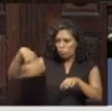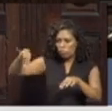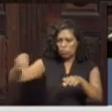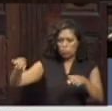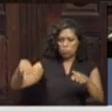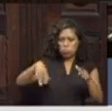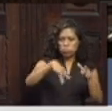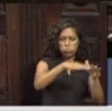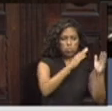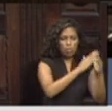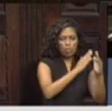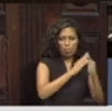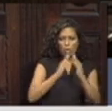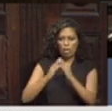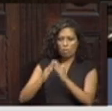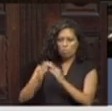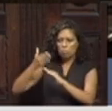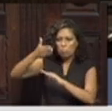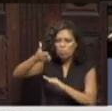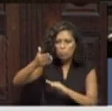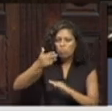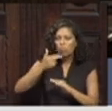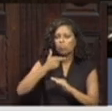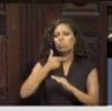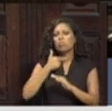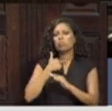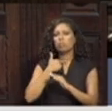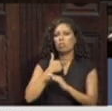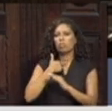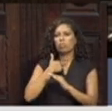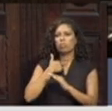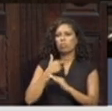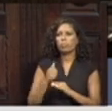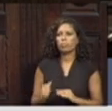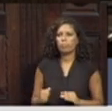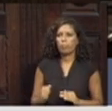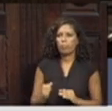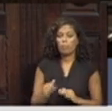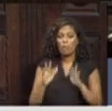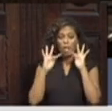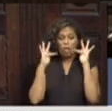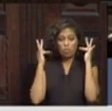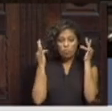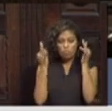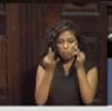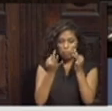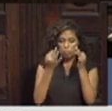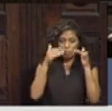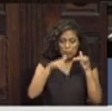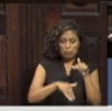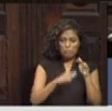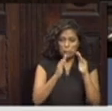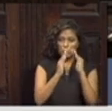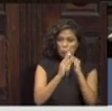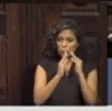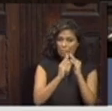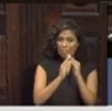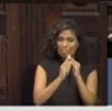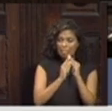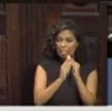seguem pelas redes sociais, que a situação da violência em Angra tem além de tudo essa especificidade. Já não há